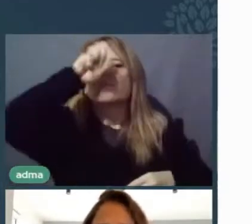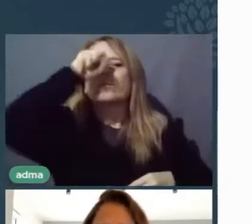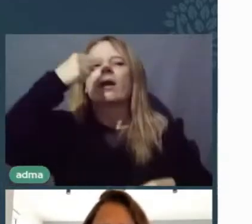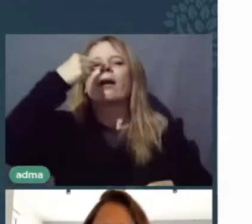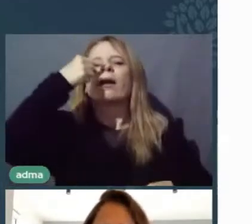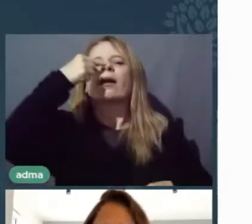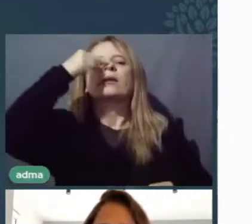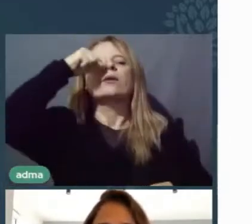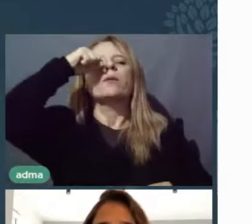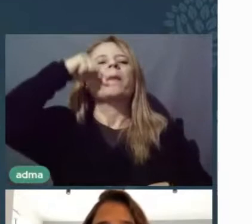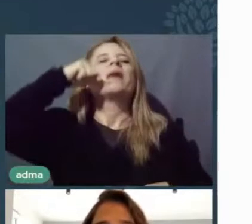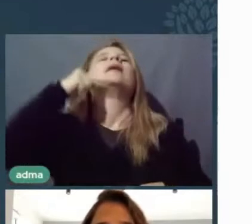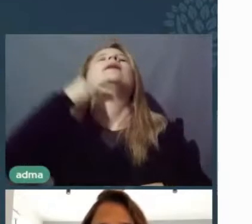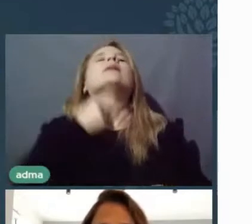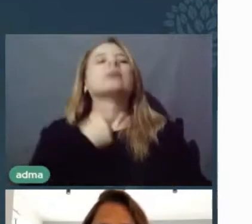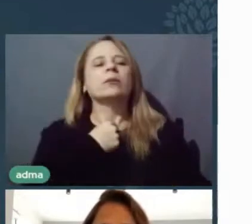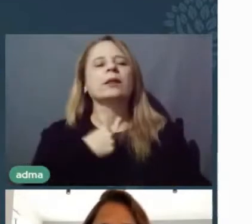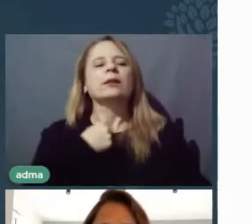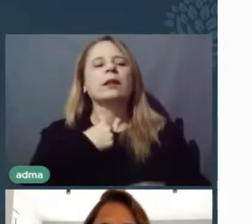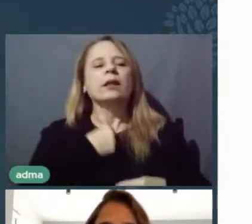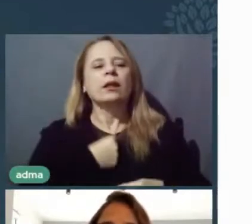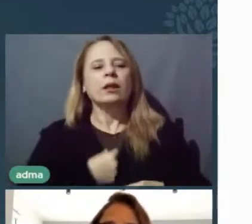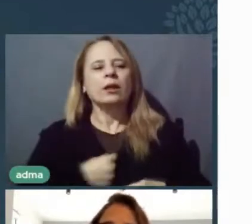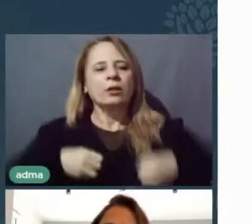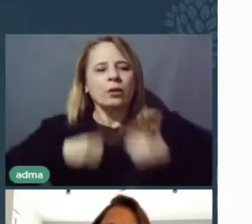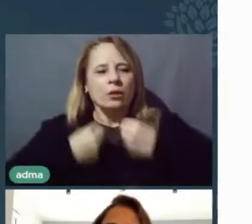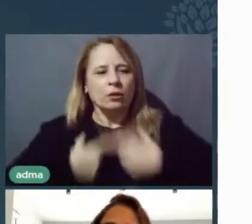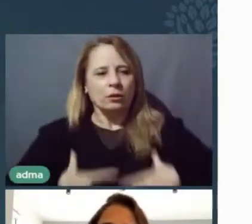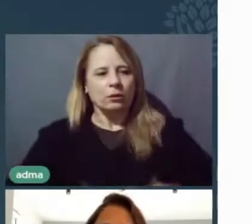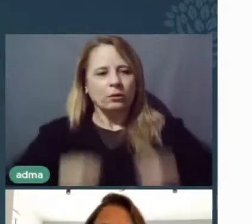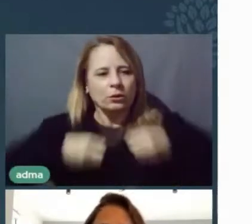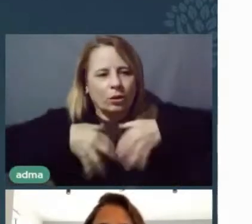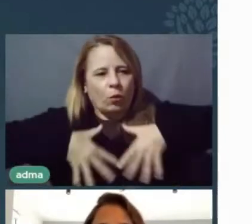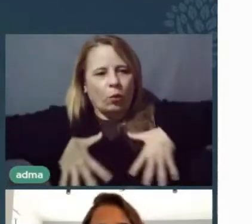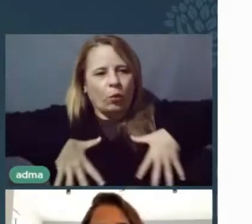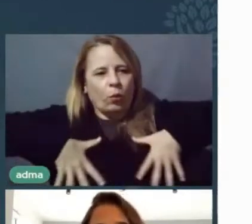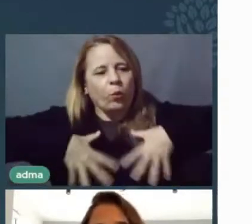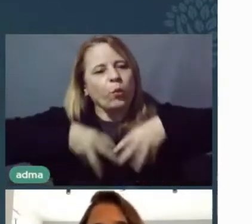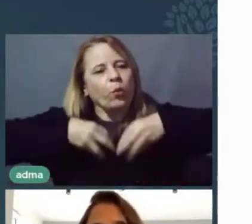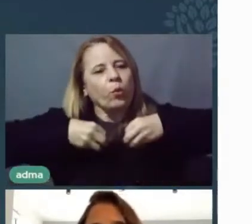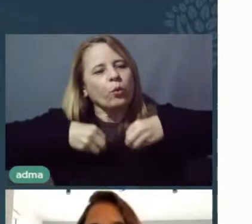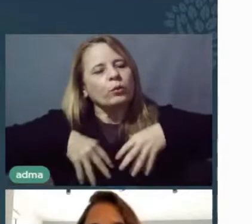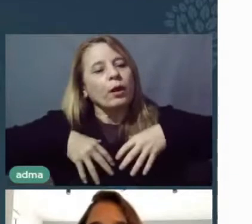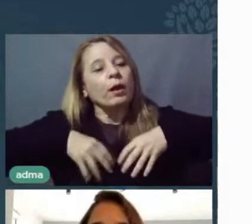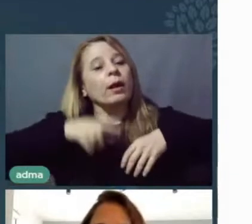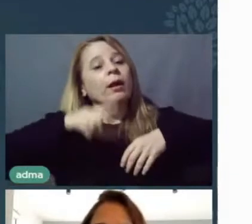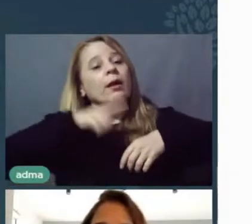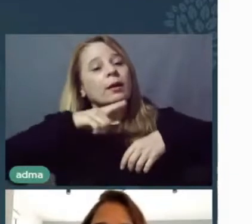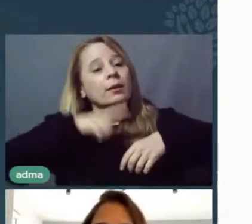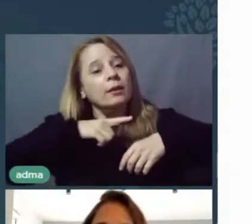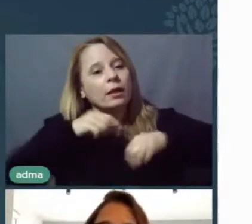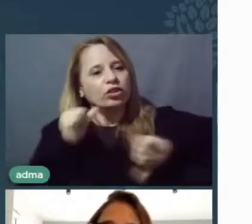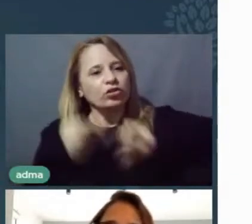esse ar passa pela traqueia, chega até os pulmões e vai chegar especificamente na parte na área de